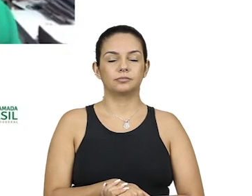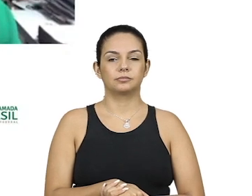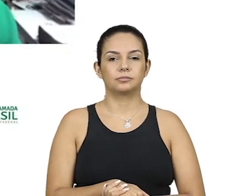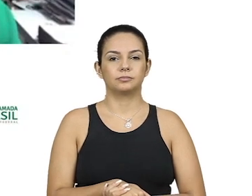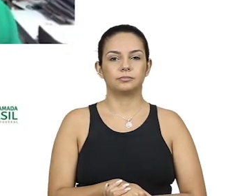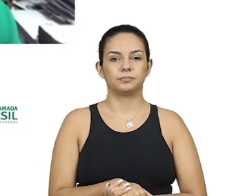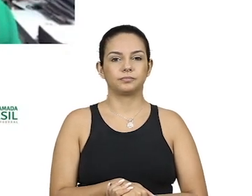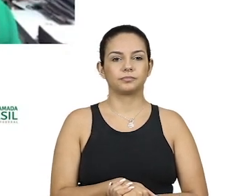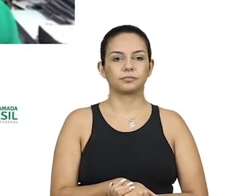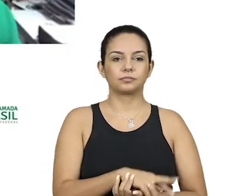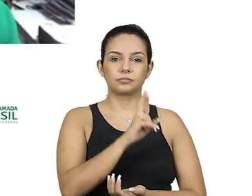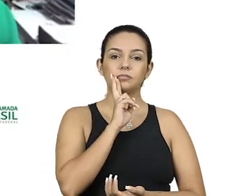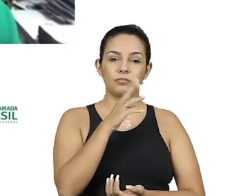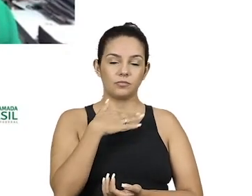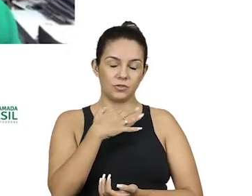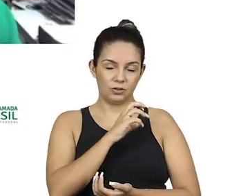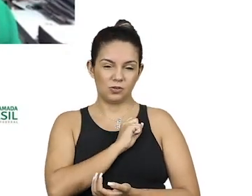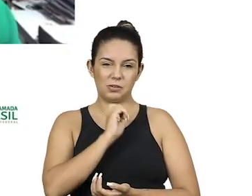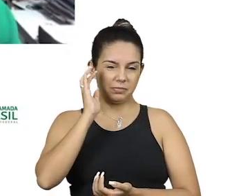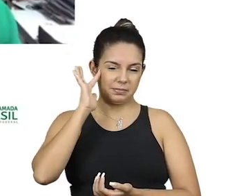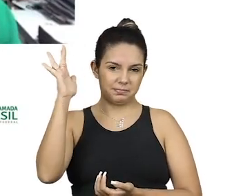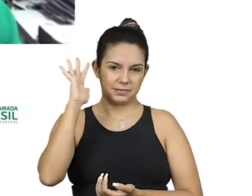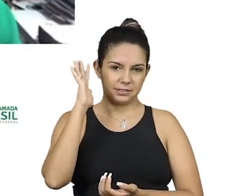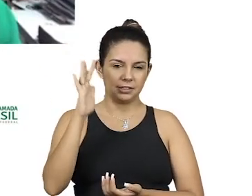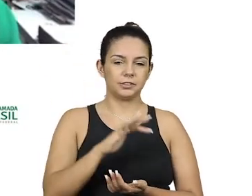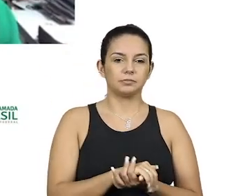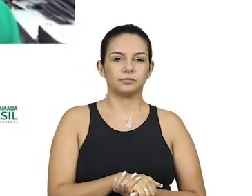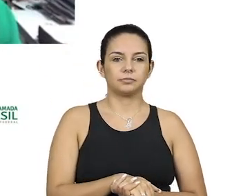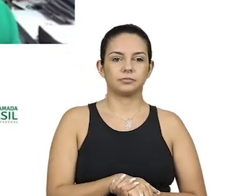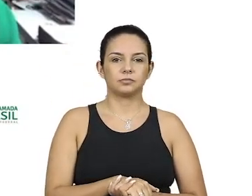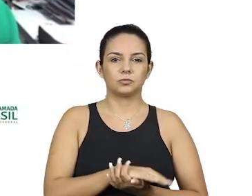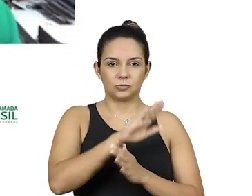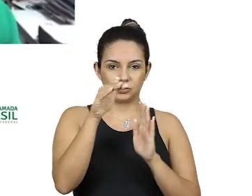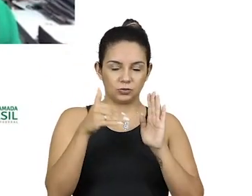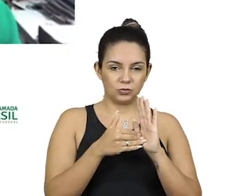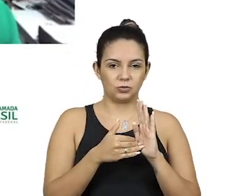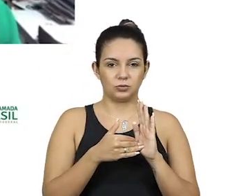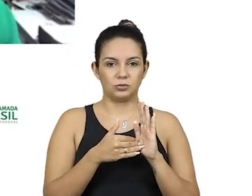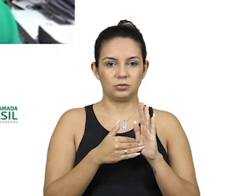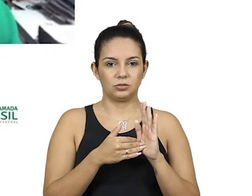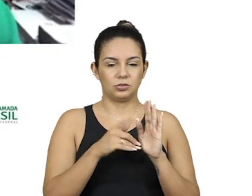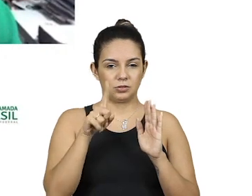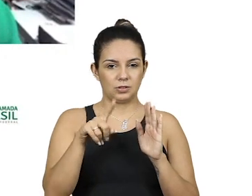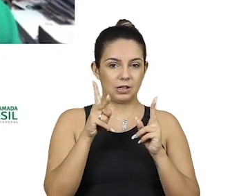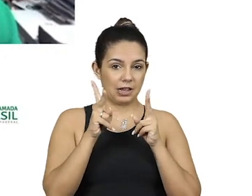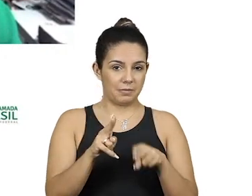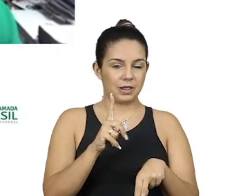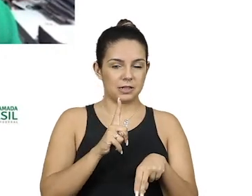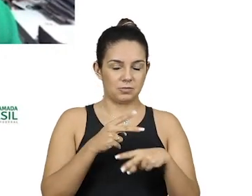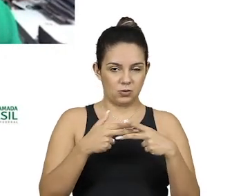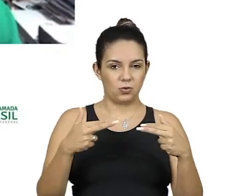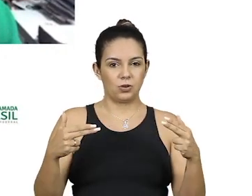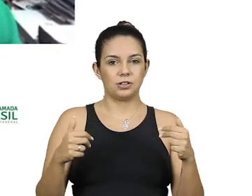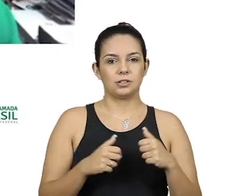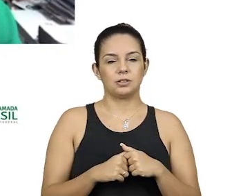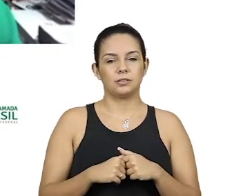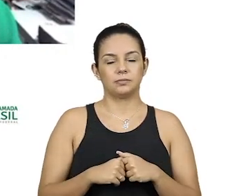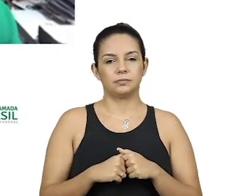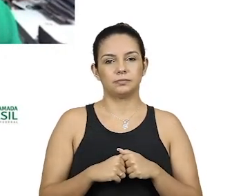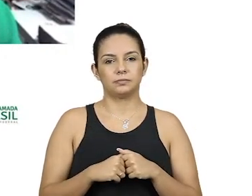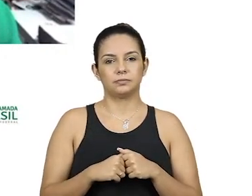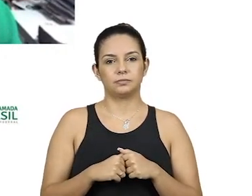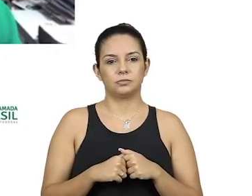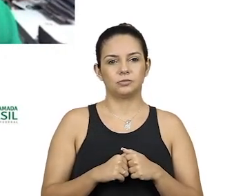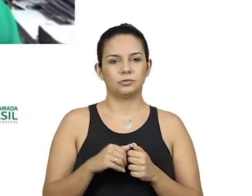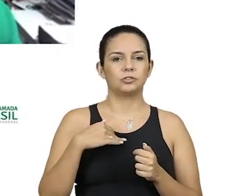Eu gosto de pensar que tudo é a mesma coisa. Eu